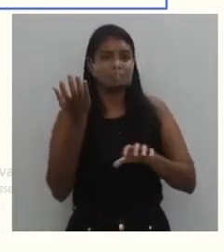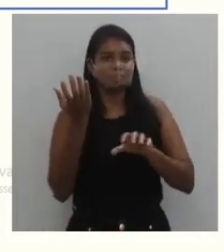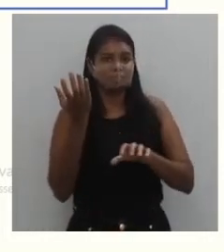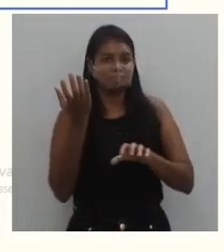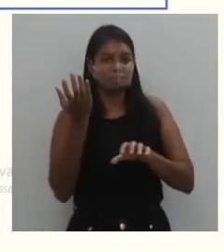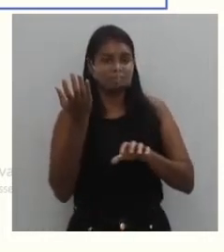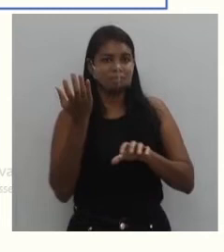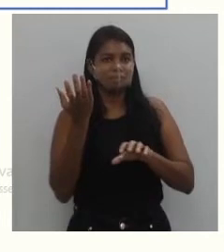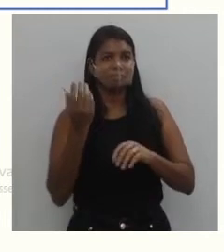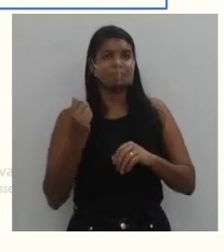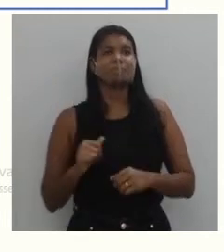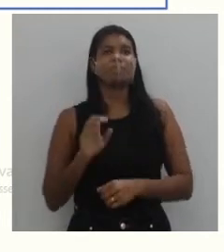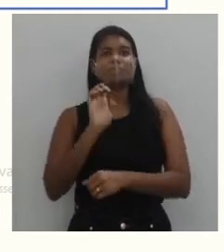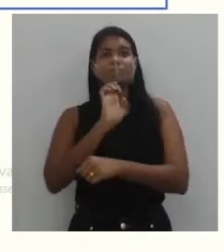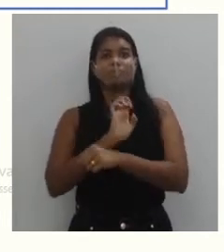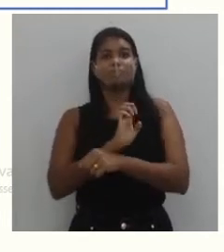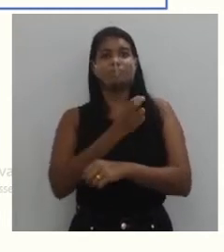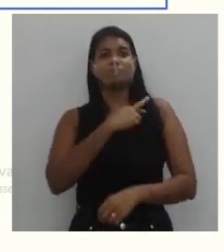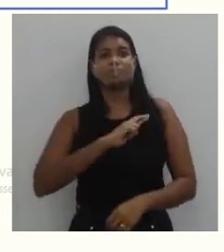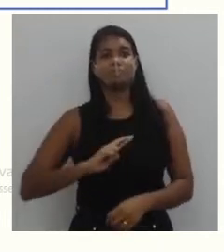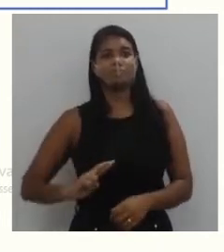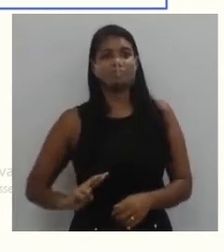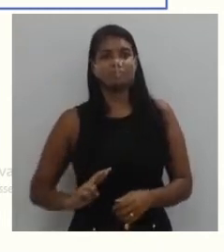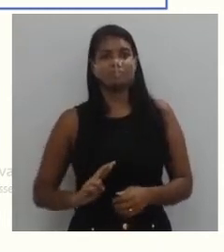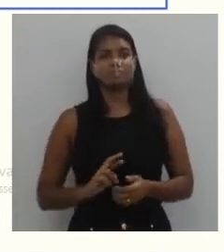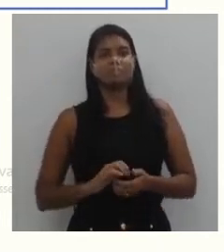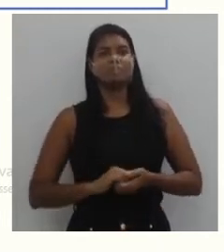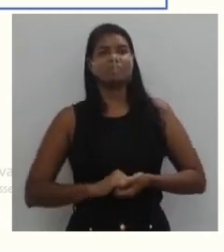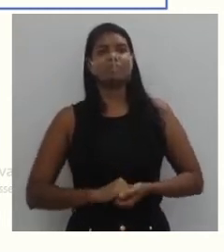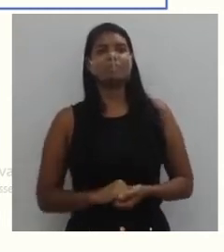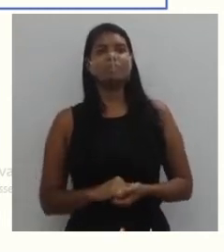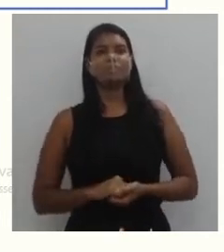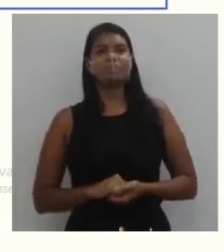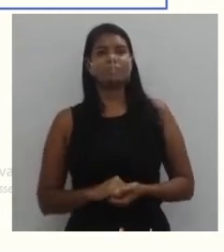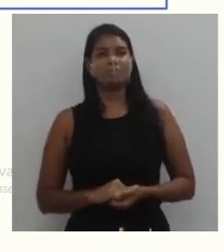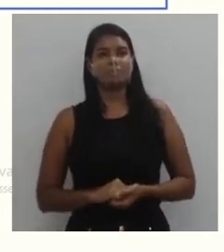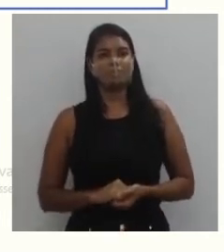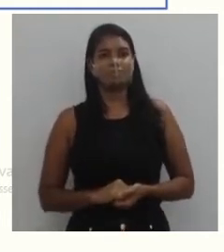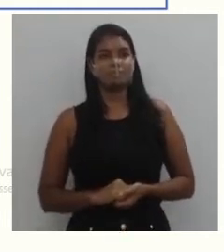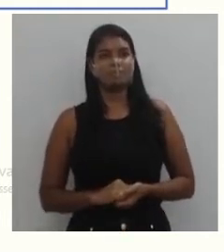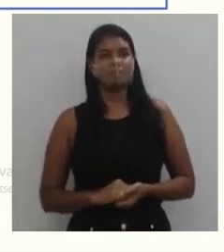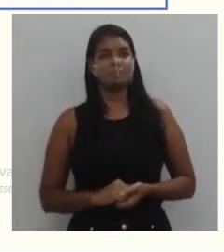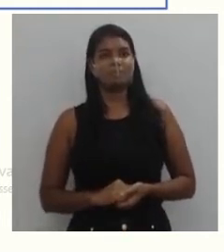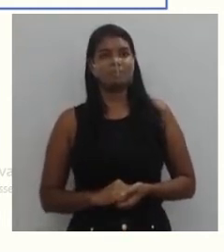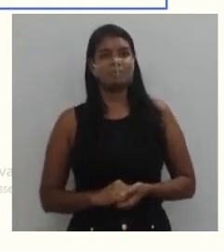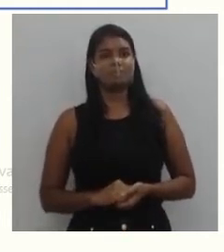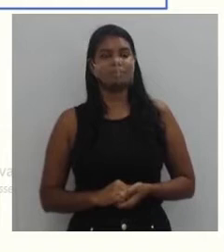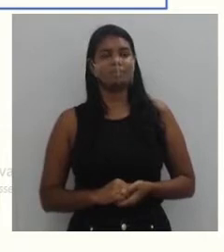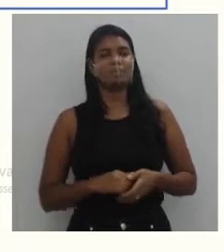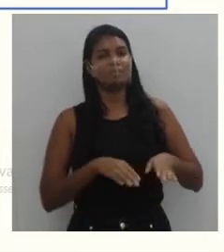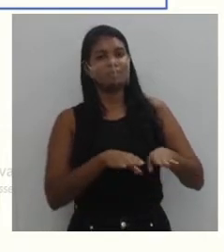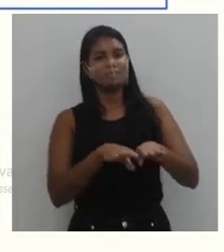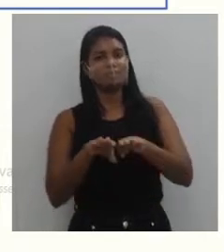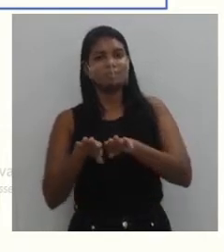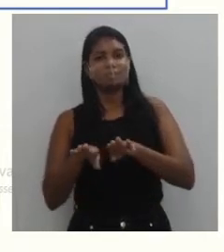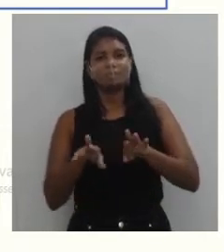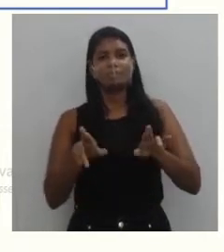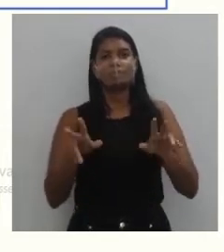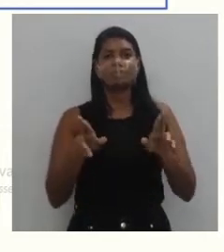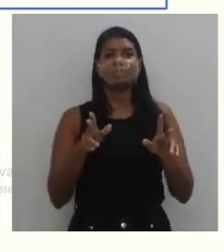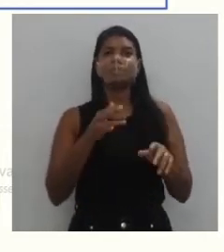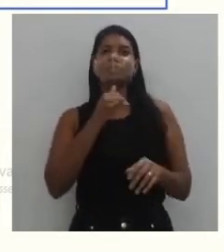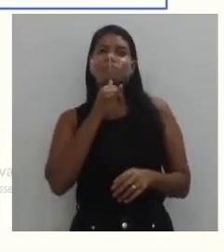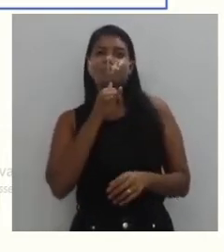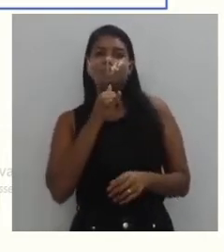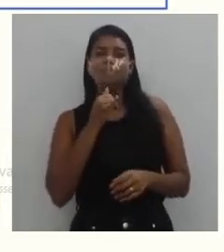nós temos o Estado e a religião. Vejam só, Estado e religião caminhando em lados